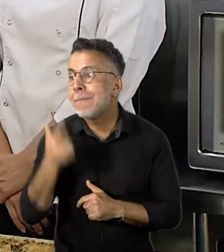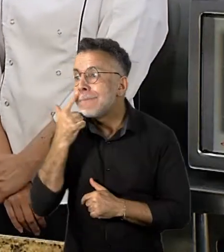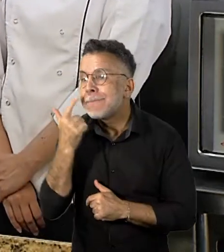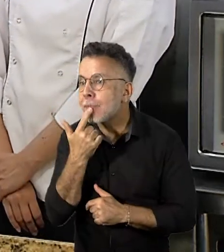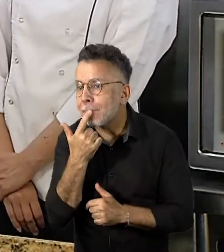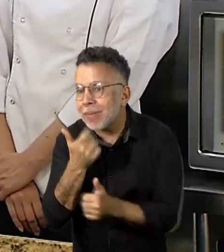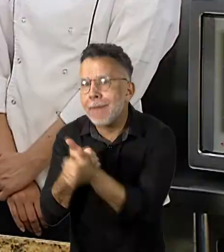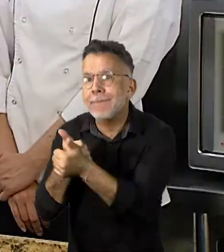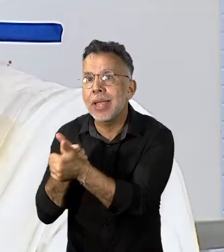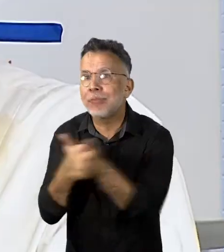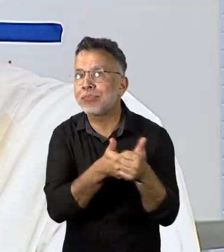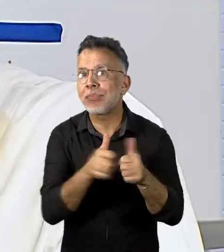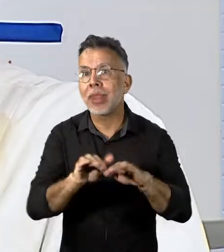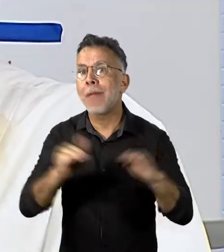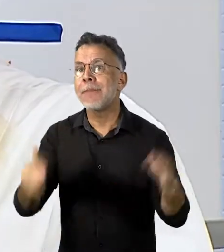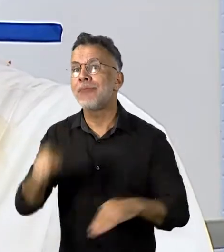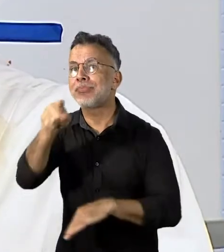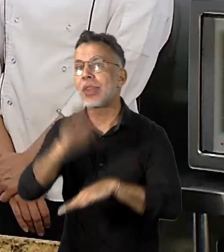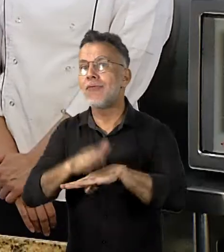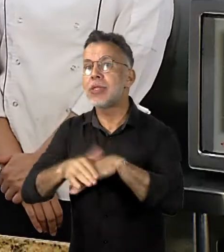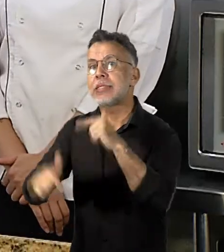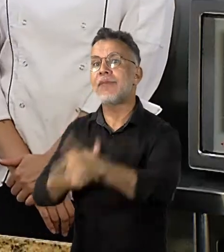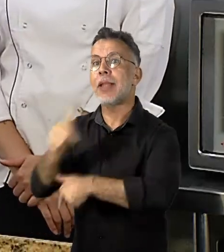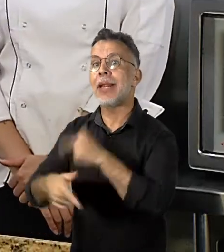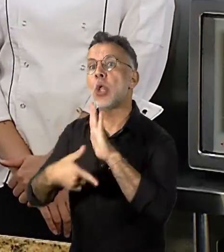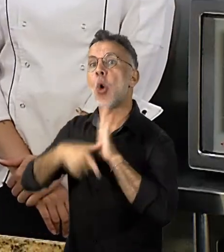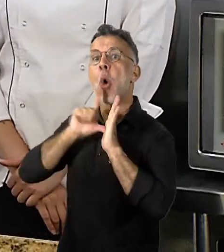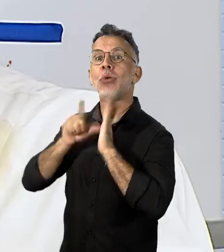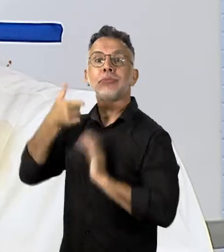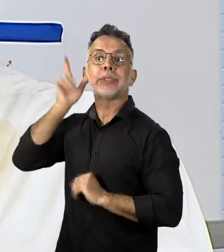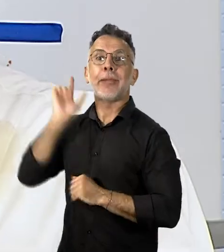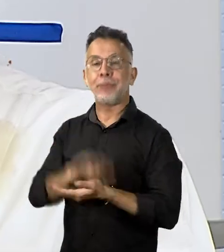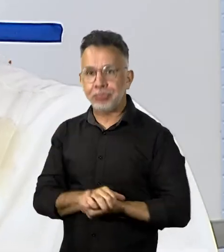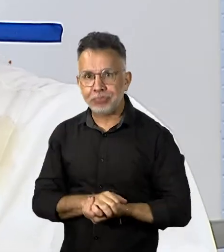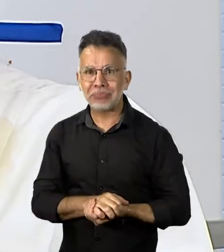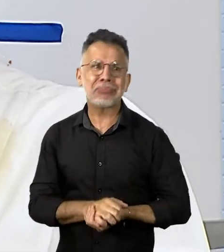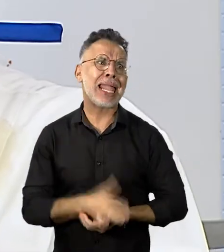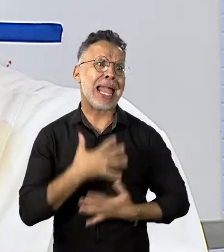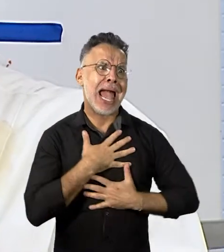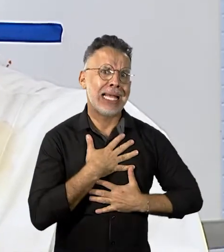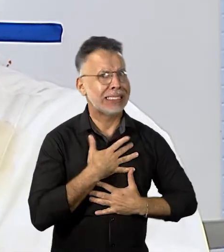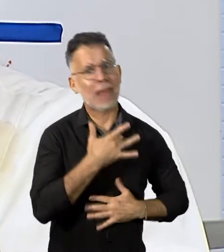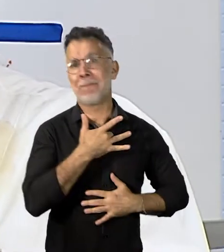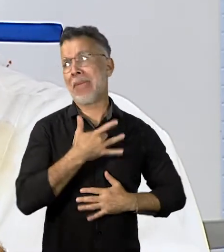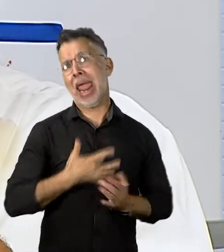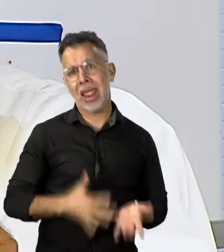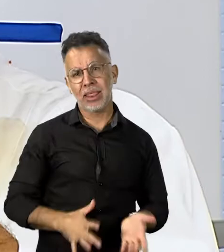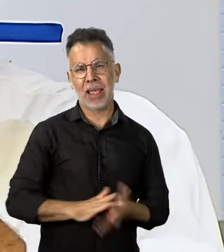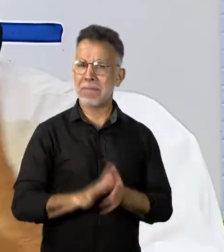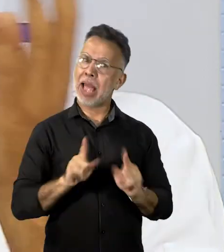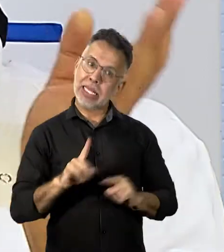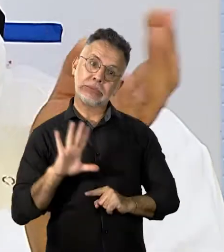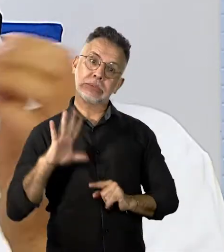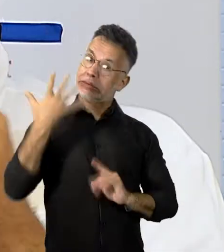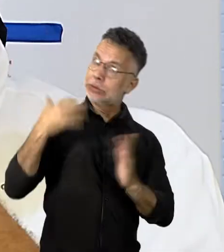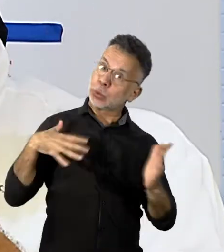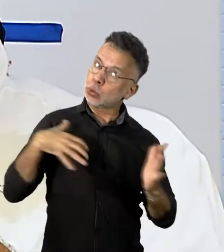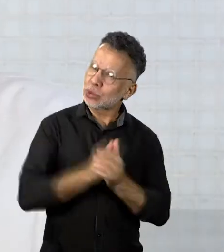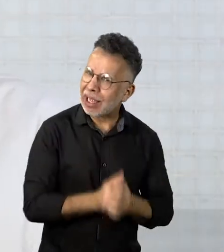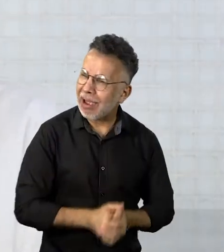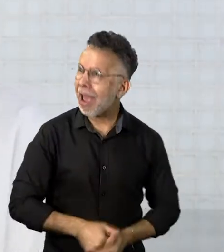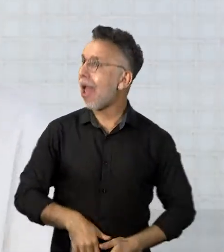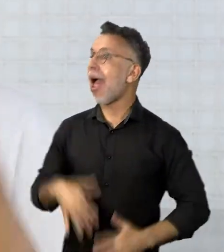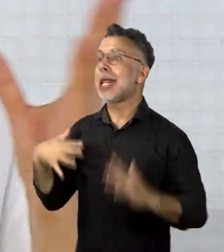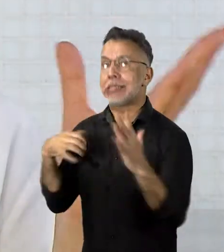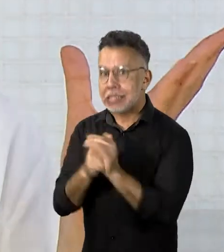bem do lado da bancada onde você estava trabalhando ontem. Que pena. Mas acidentes